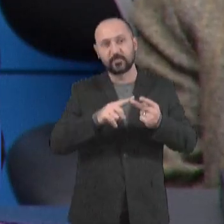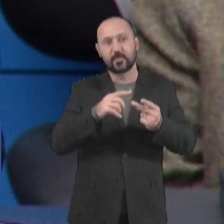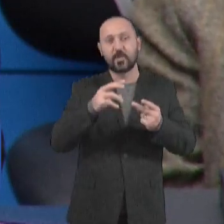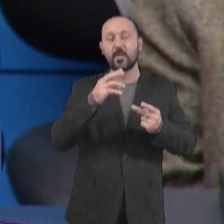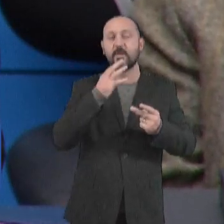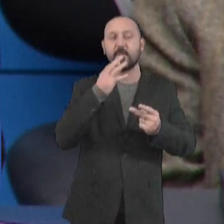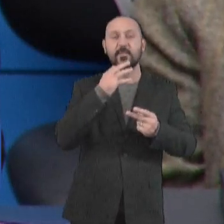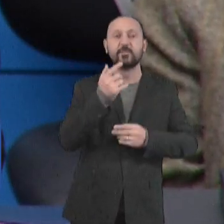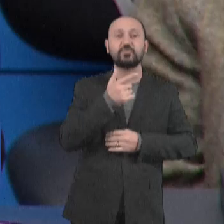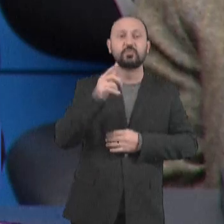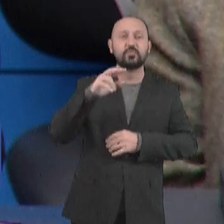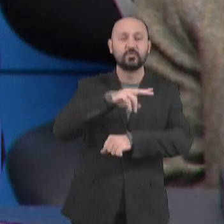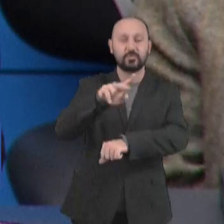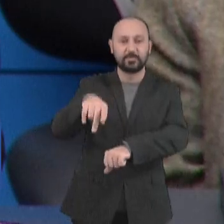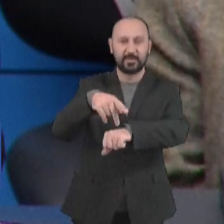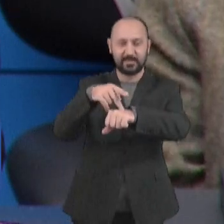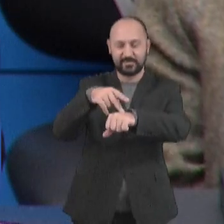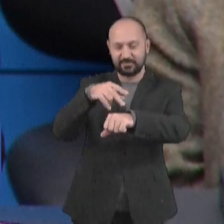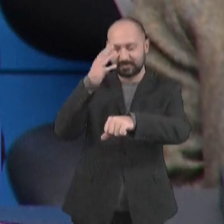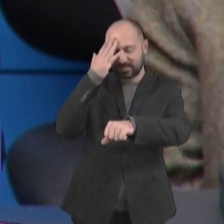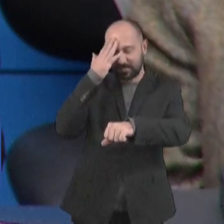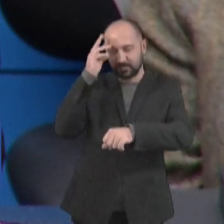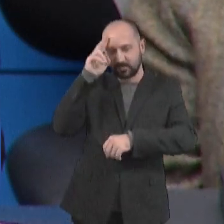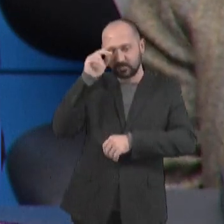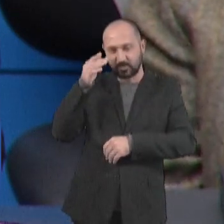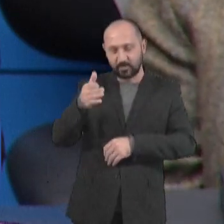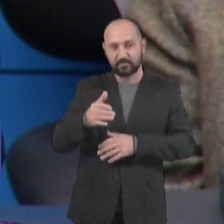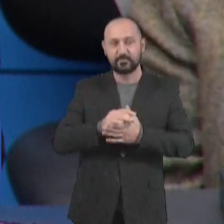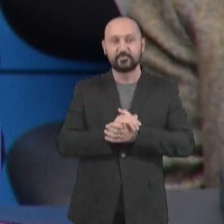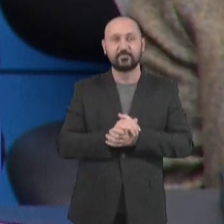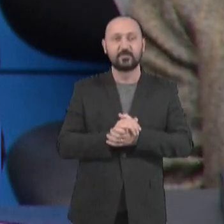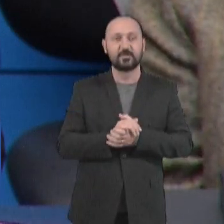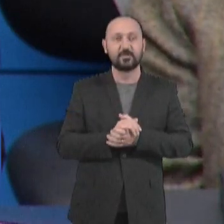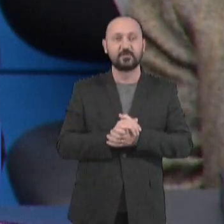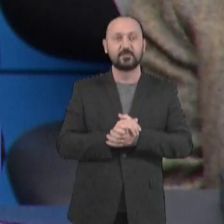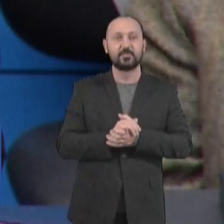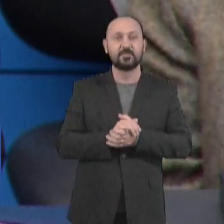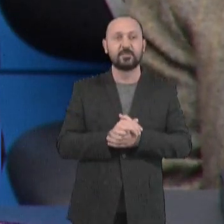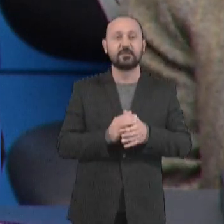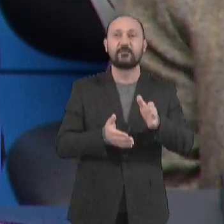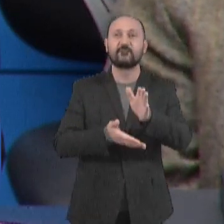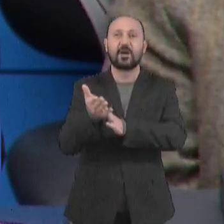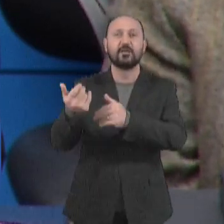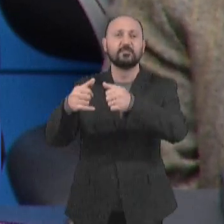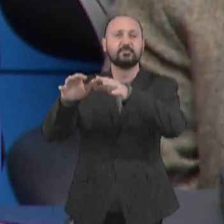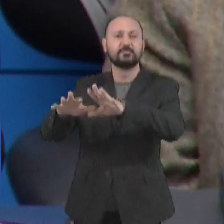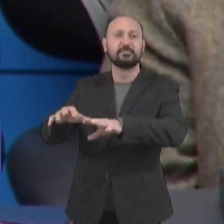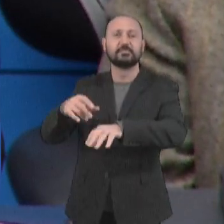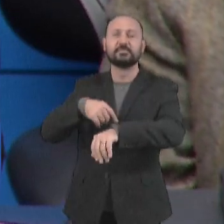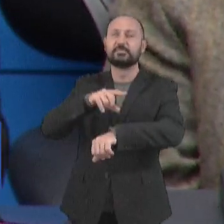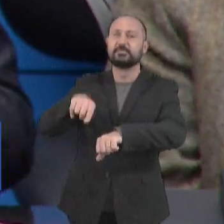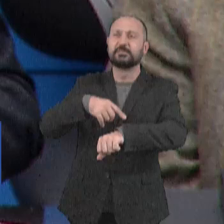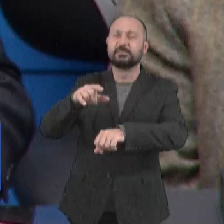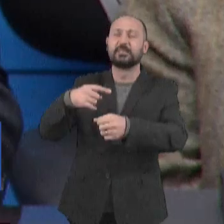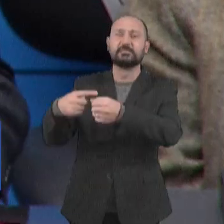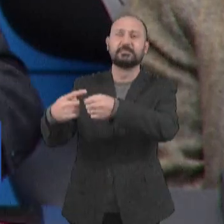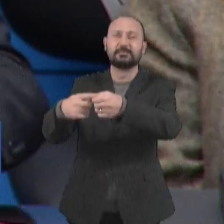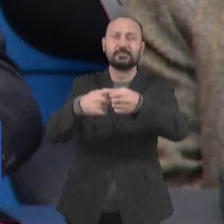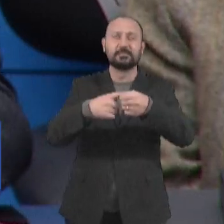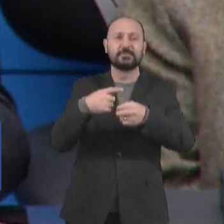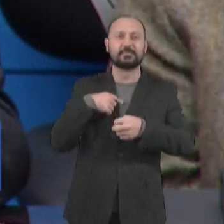as histórias de outros países, e nós vamos lá, ficamos tempo. Você pega cidades